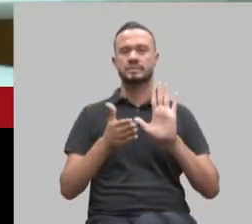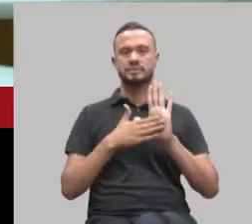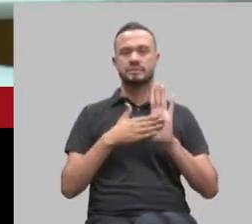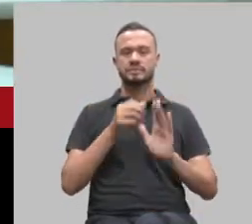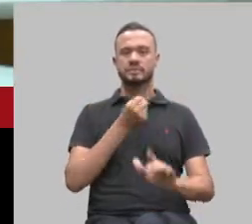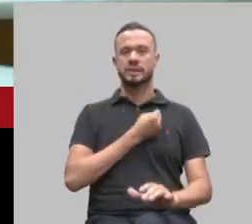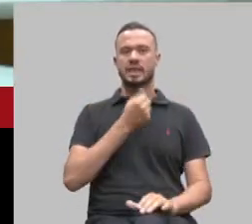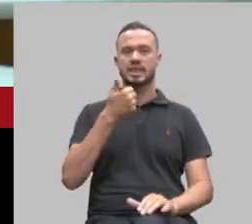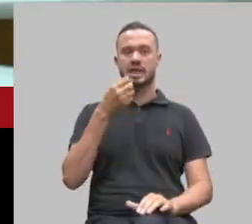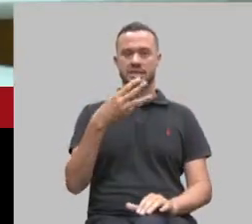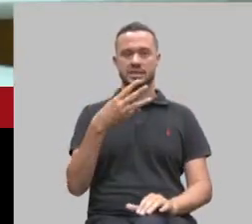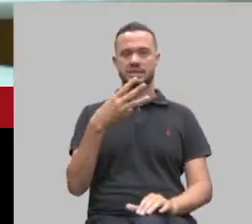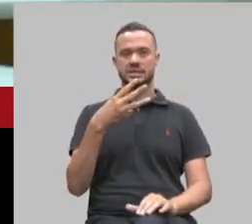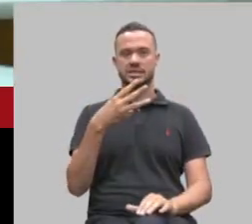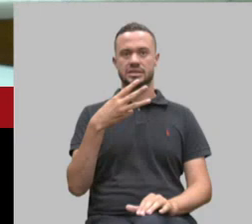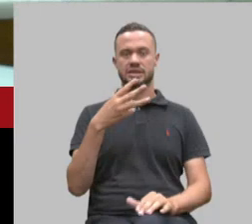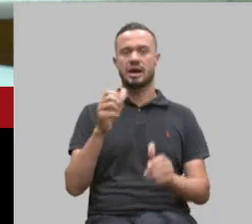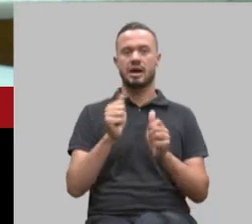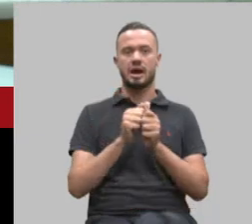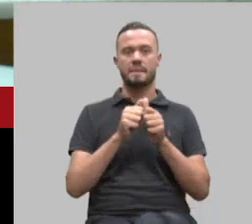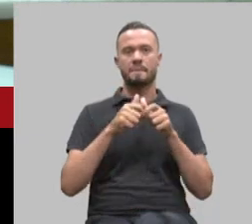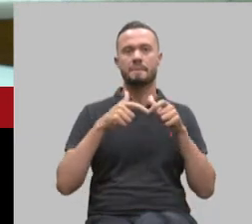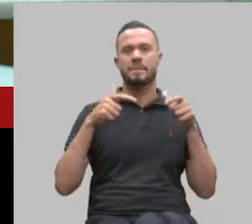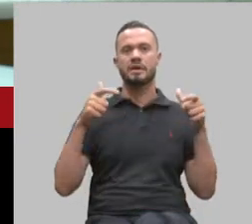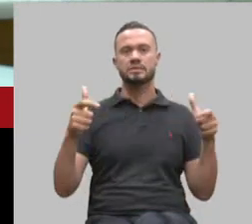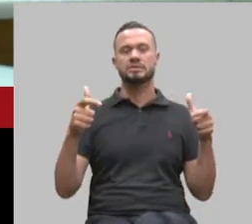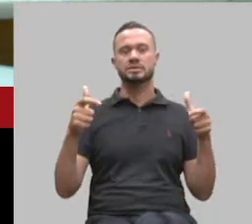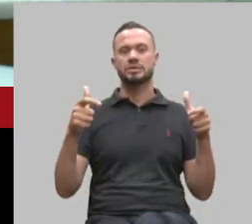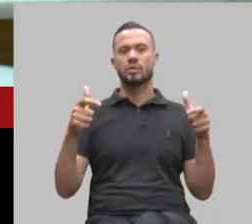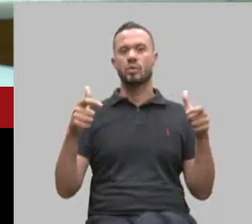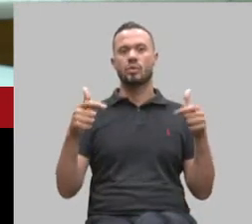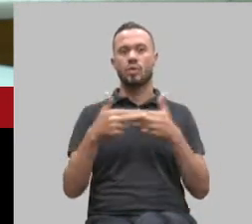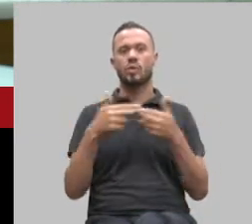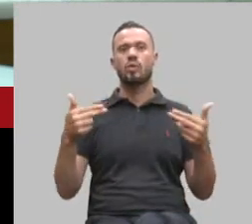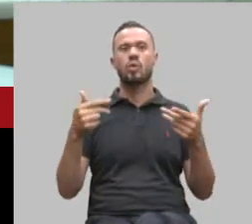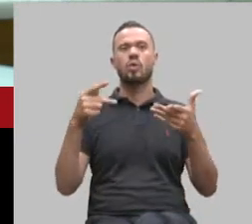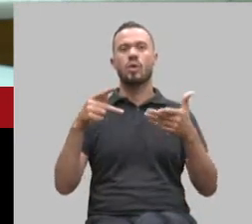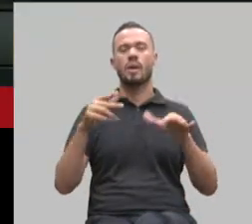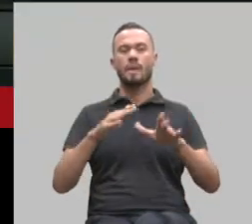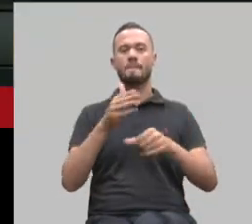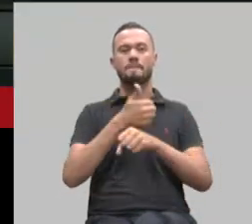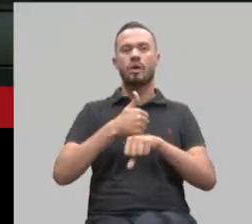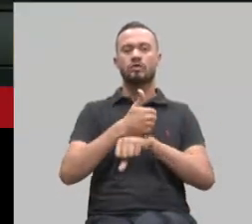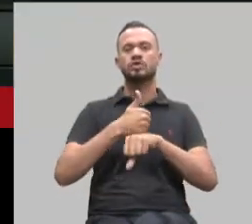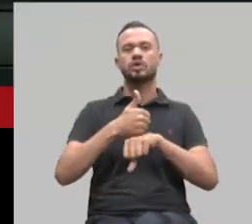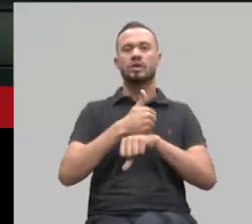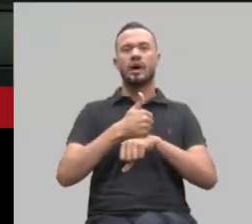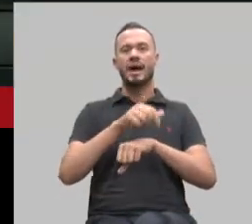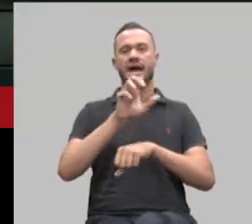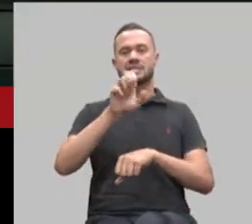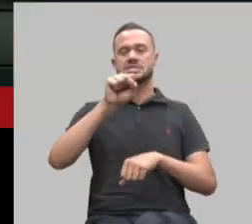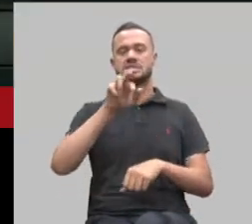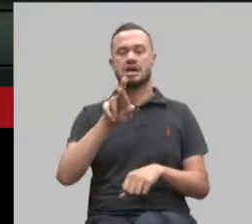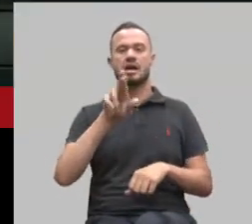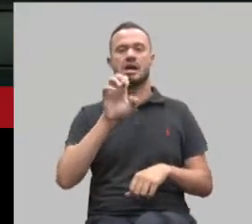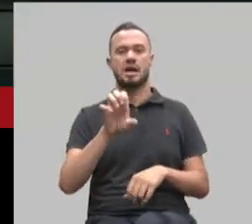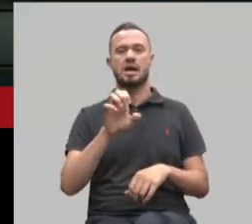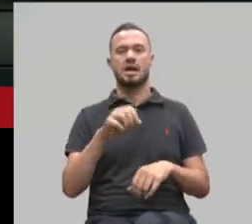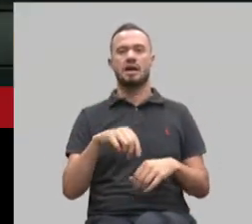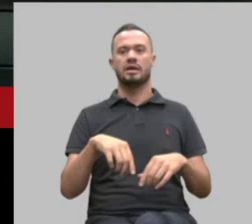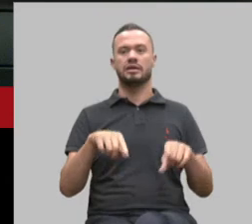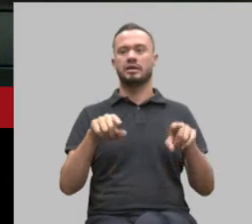13 ampliação das ouvidorias realizadas por profissionais das SRS instituindo